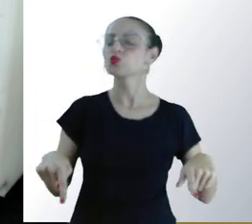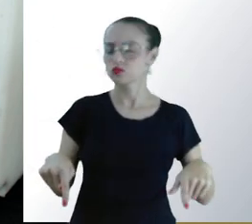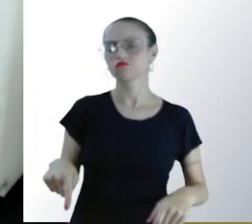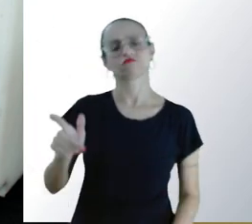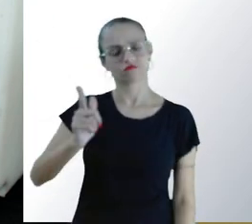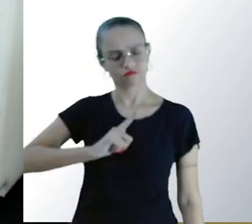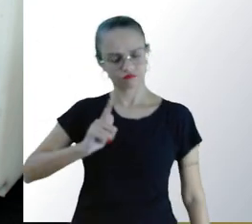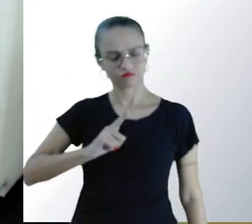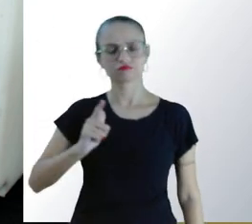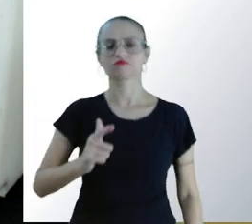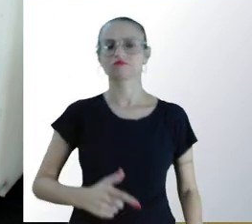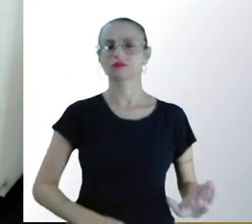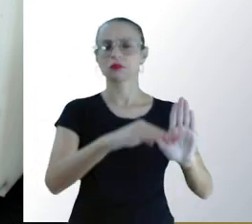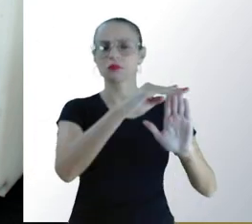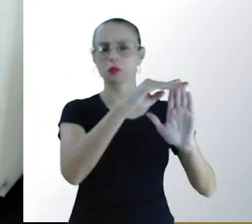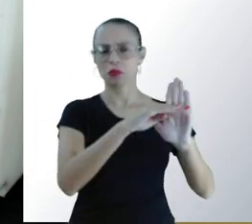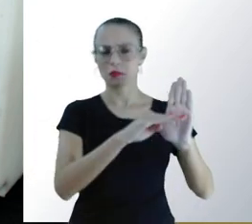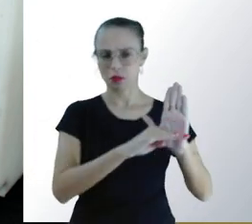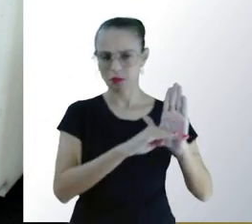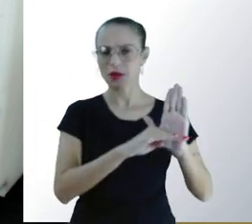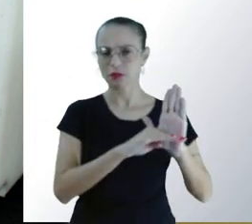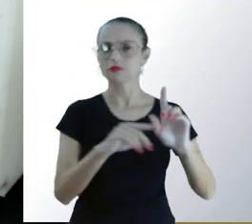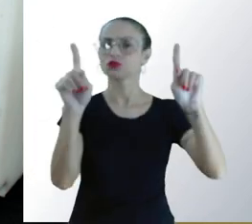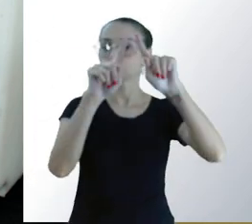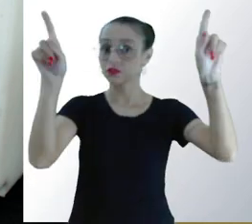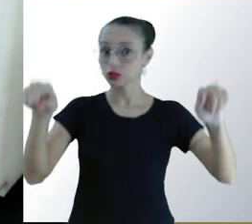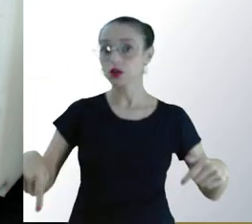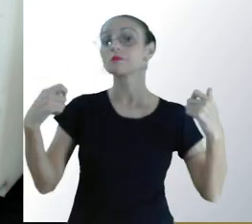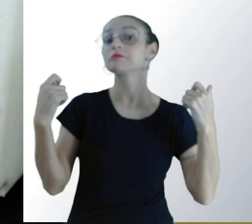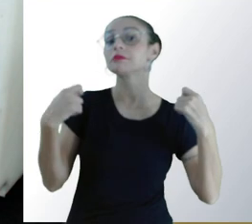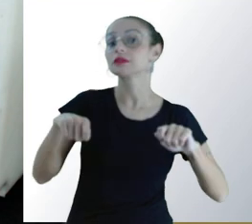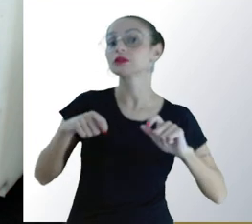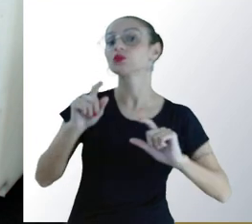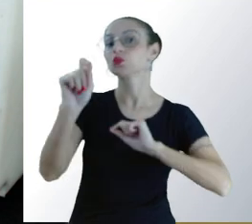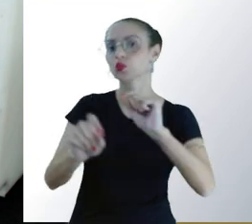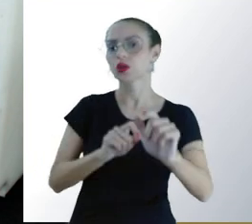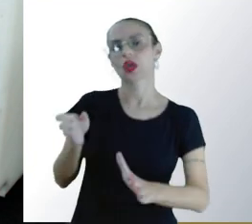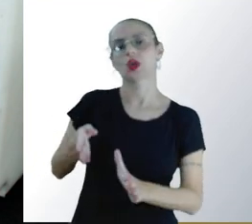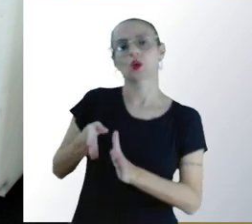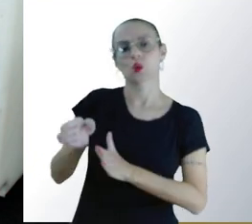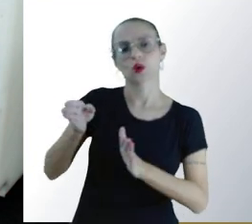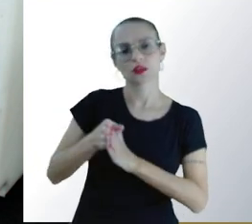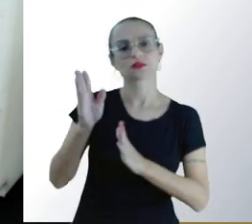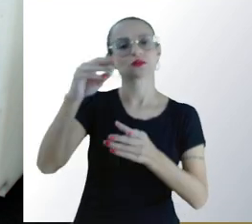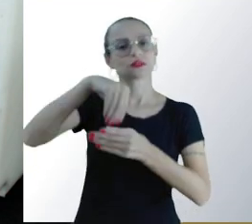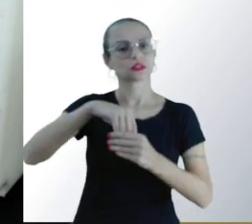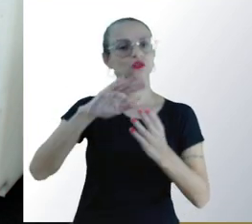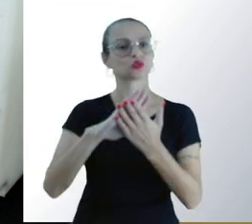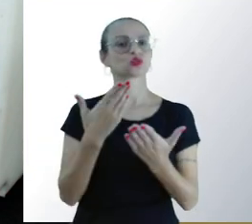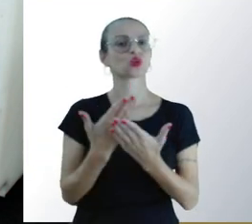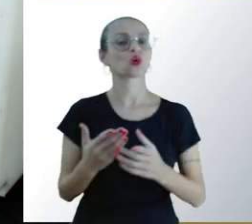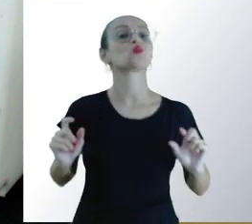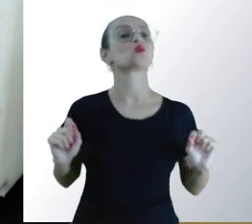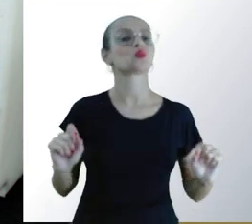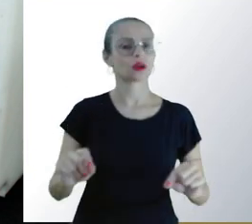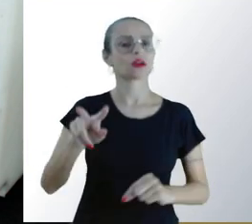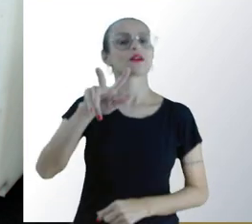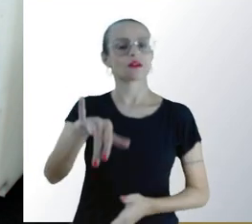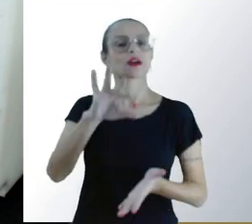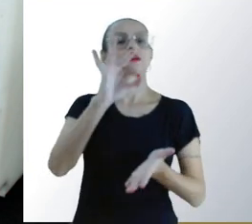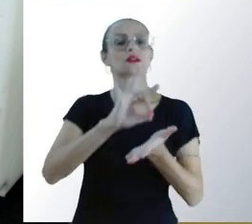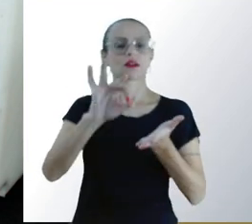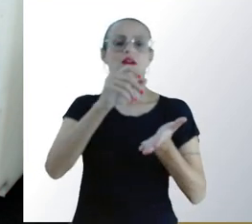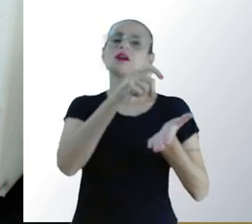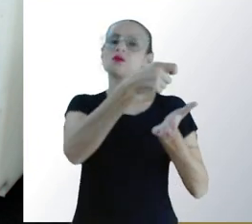existe o estatuto do servidor, está ativo, né? Então, precisa fazer essa orientação na escola de que vai registrar em